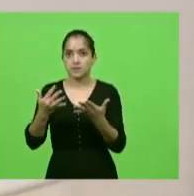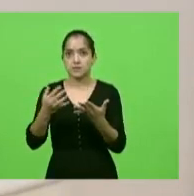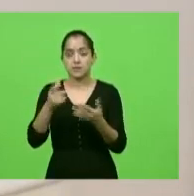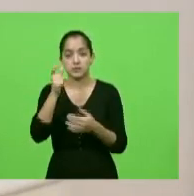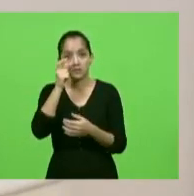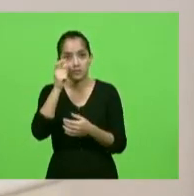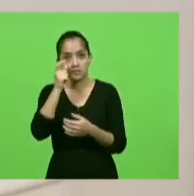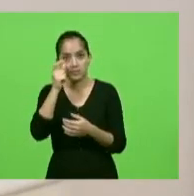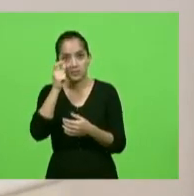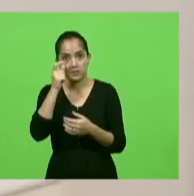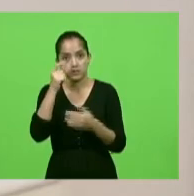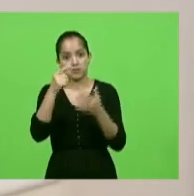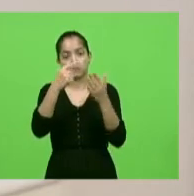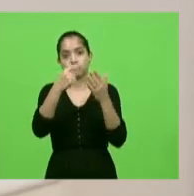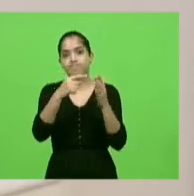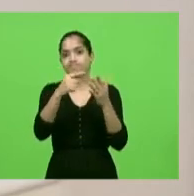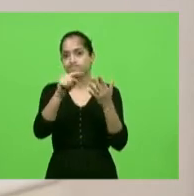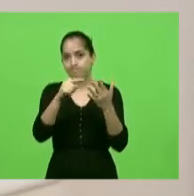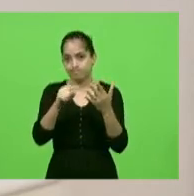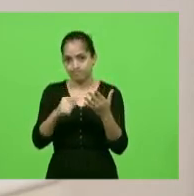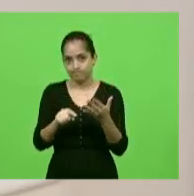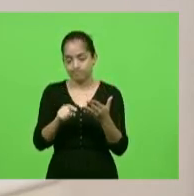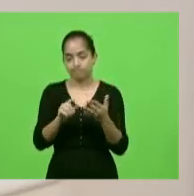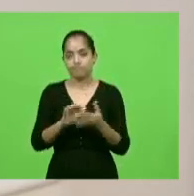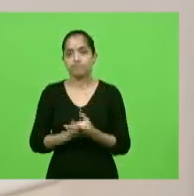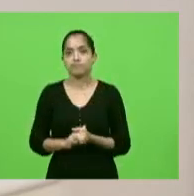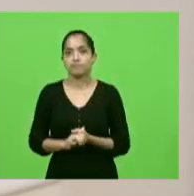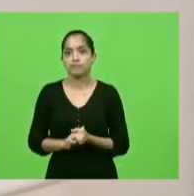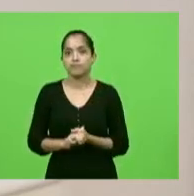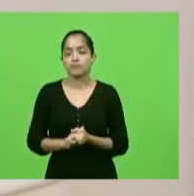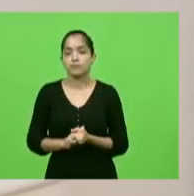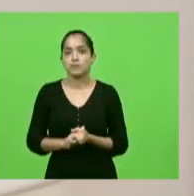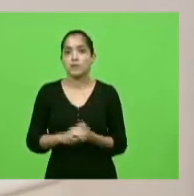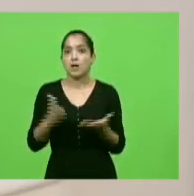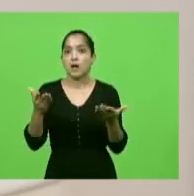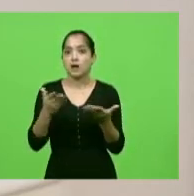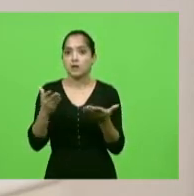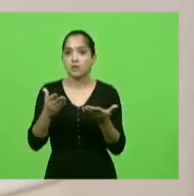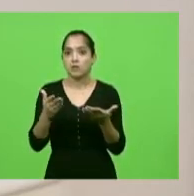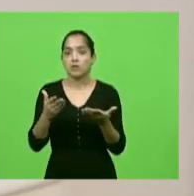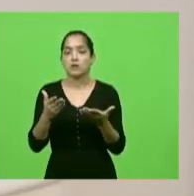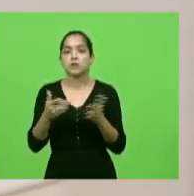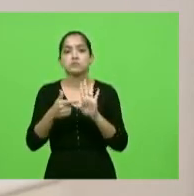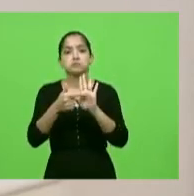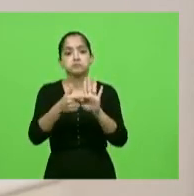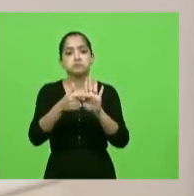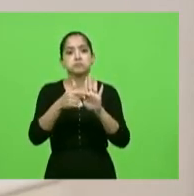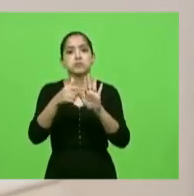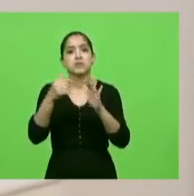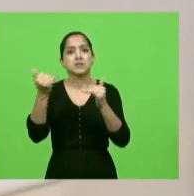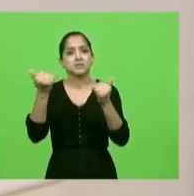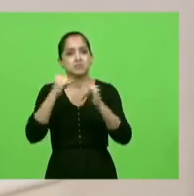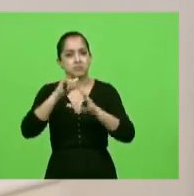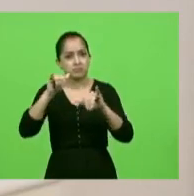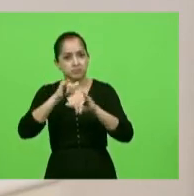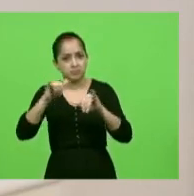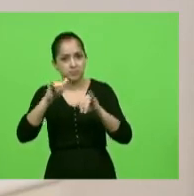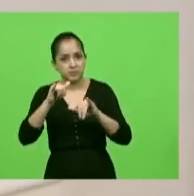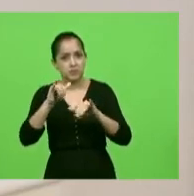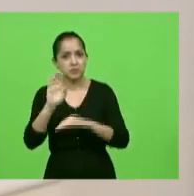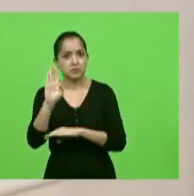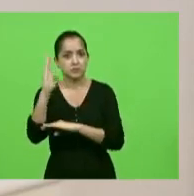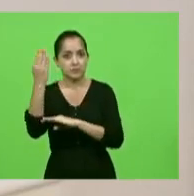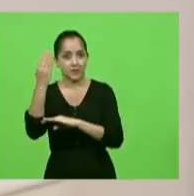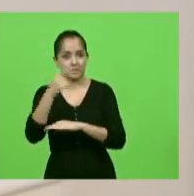das prescrições legais. No tocante à conduta de prestar informações falsas à Comissão Parlamentar de